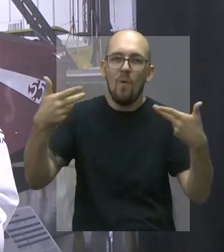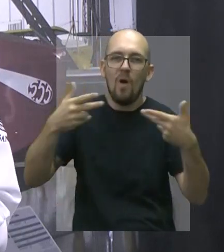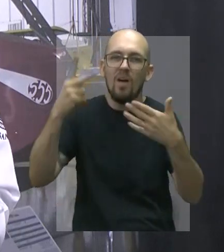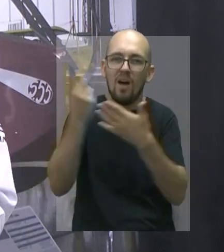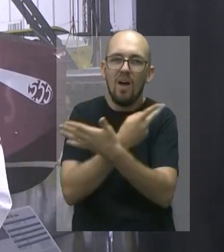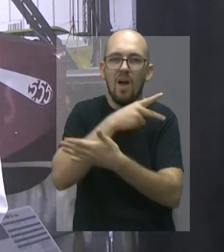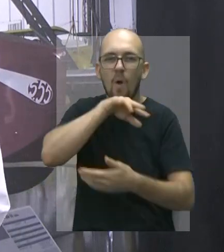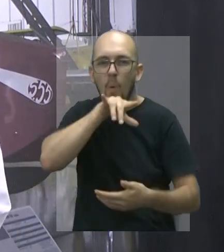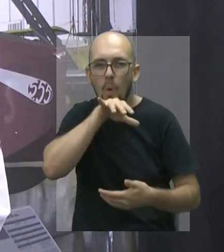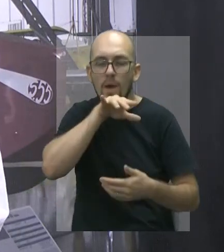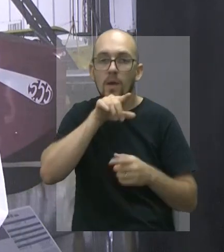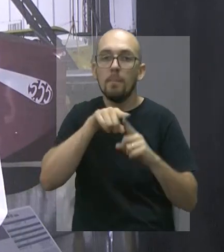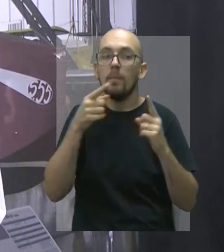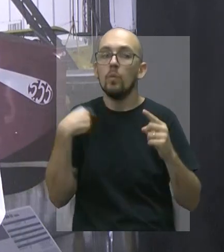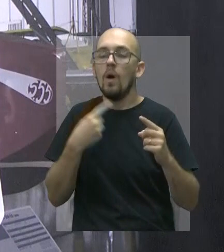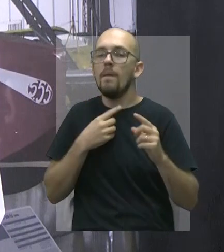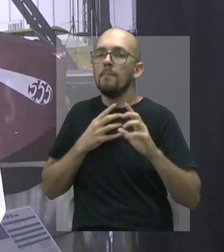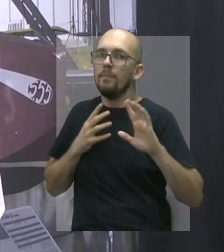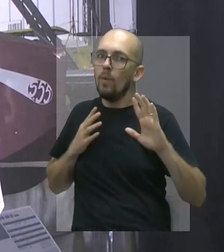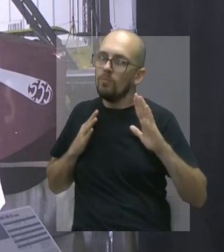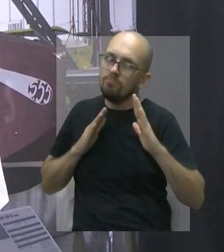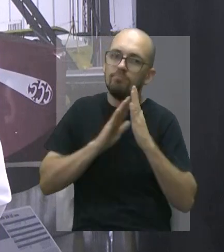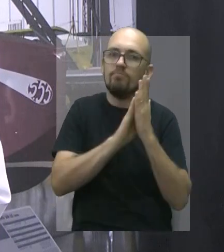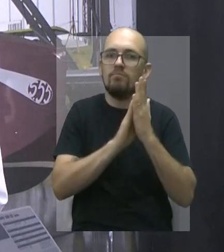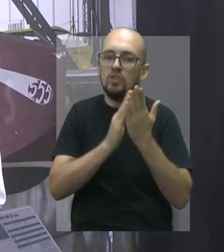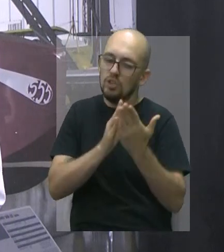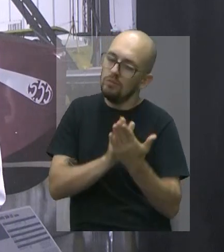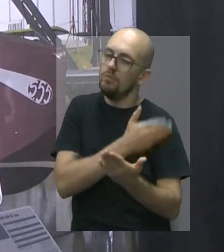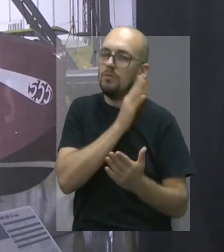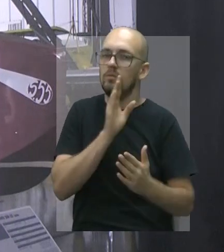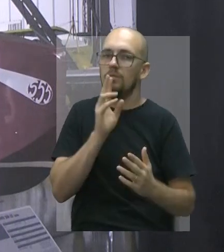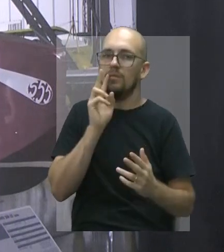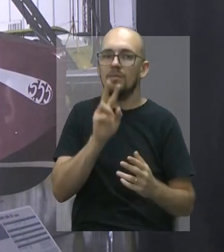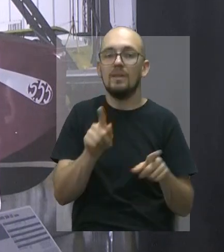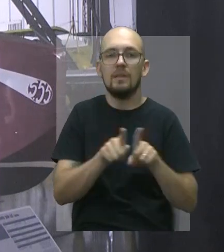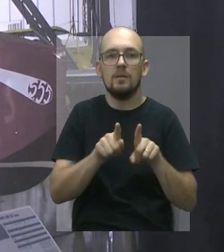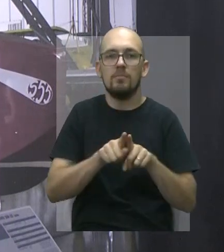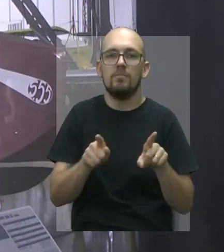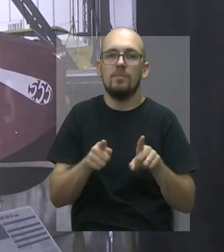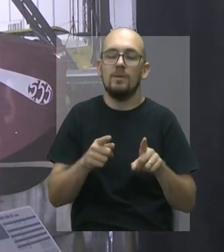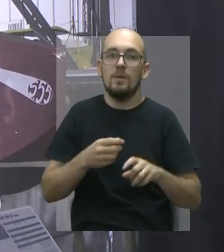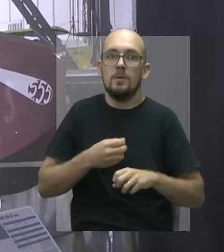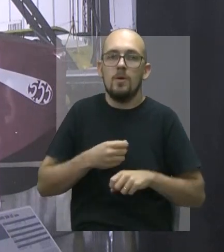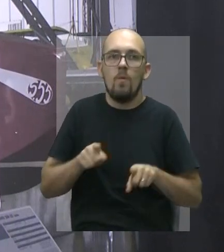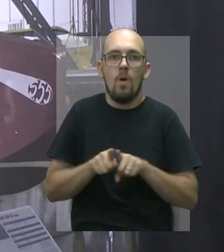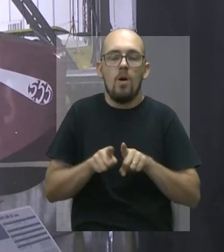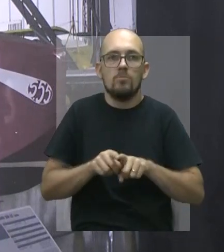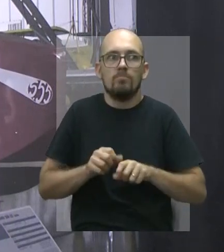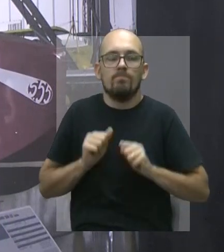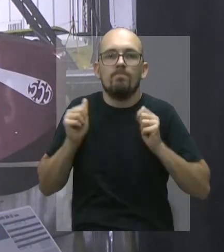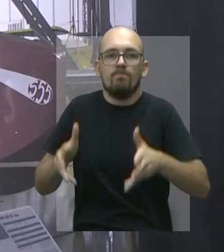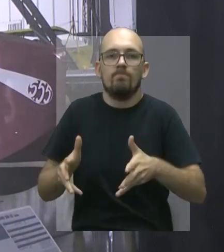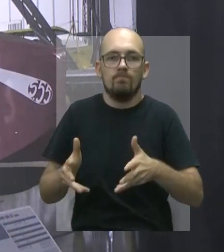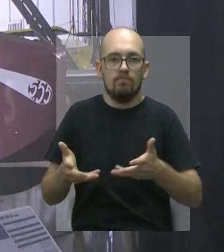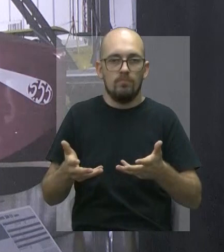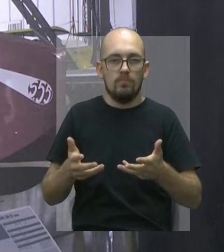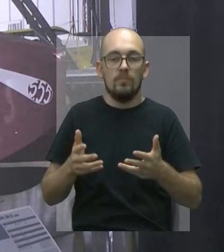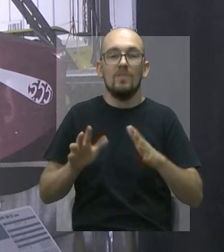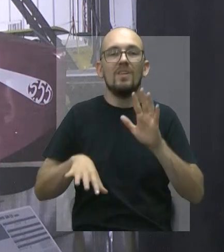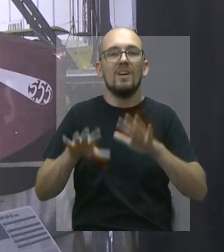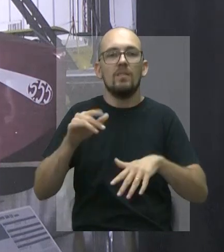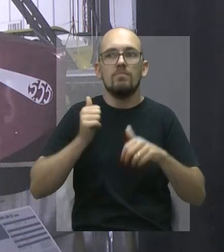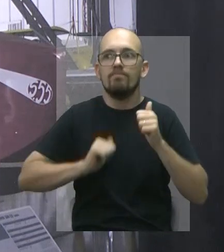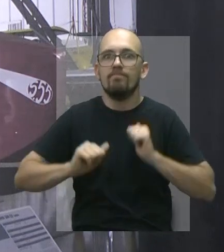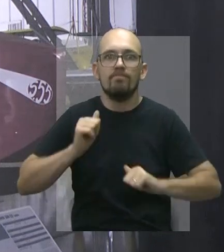para combater isso, né? E o quanto que a gente também não é impulsivo. A impulsividade é um componente que muitas